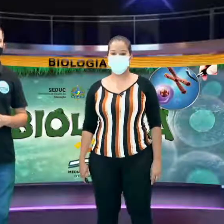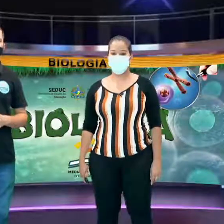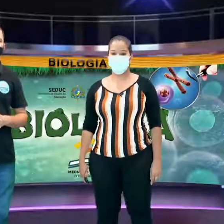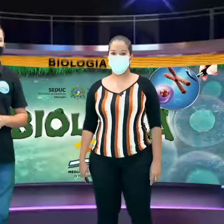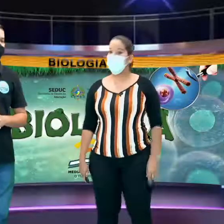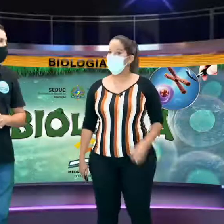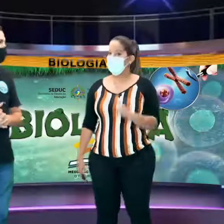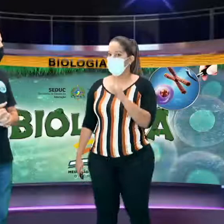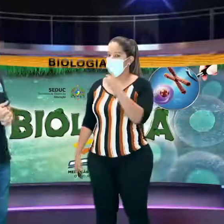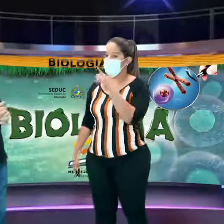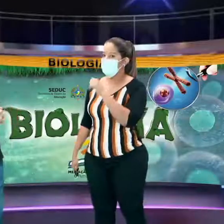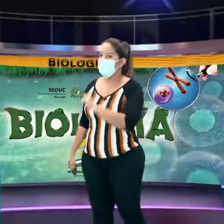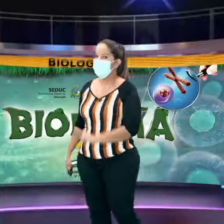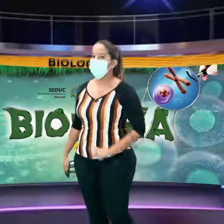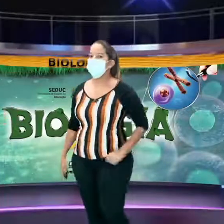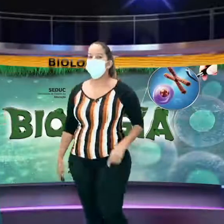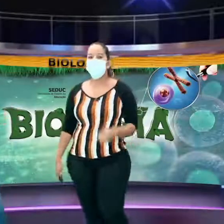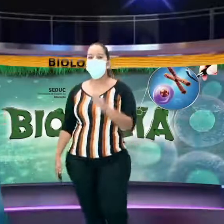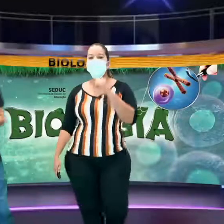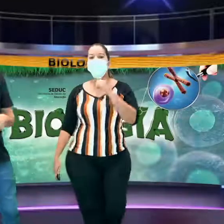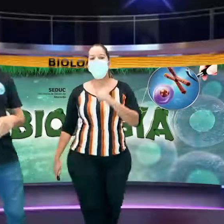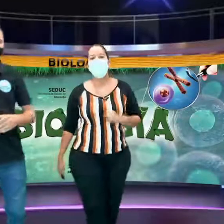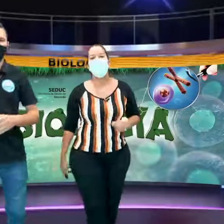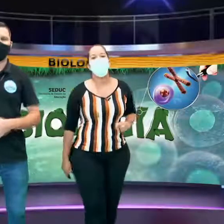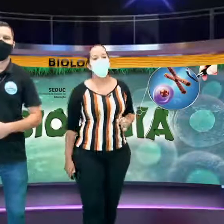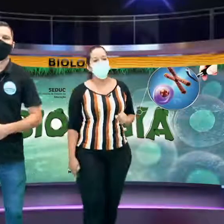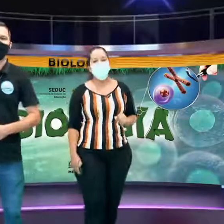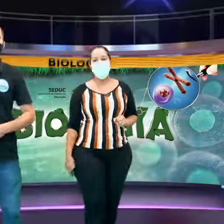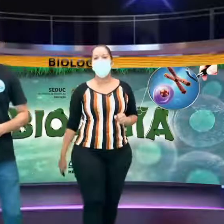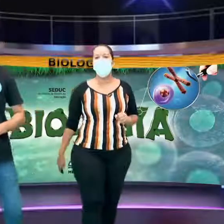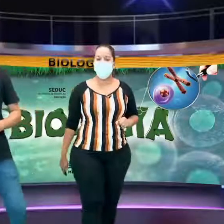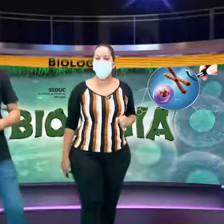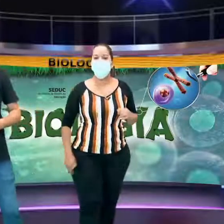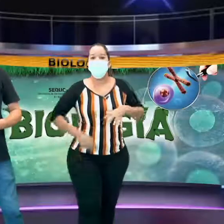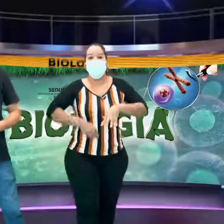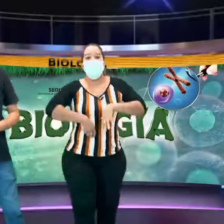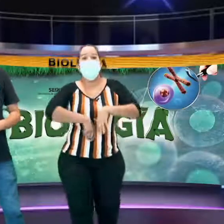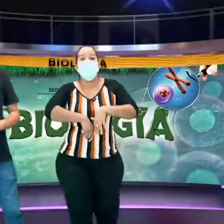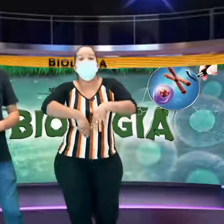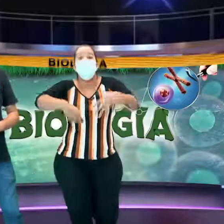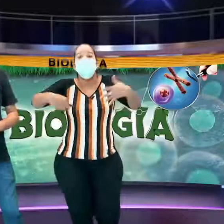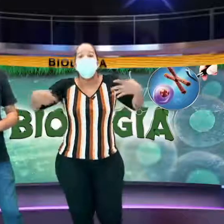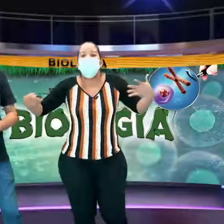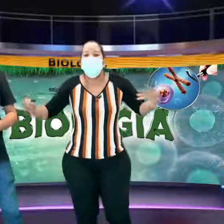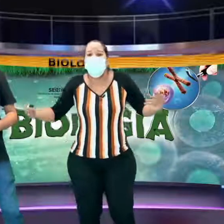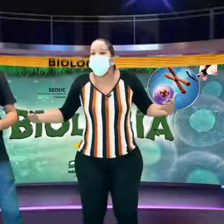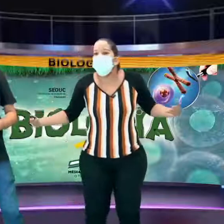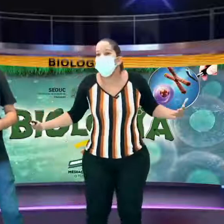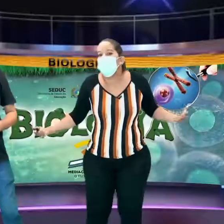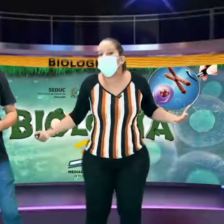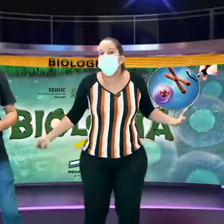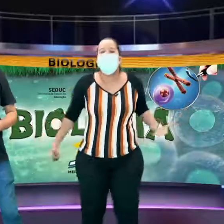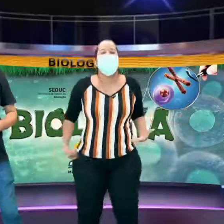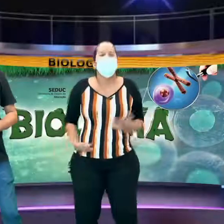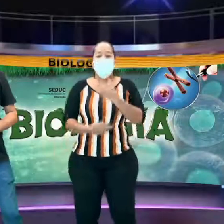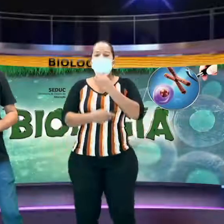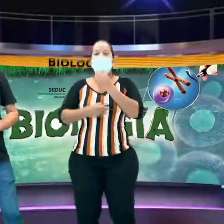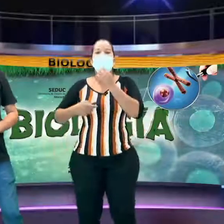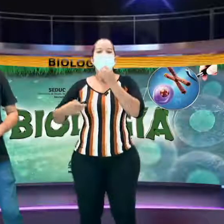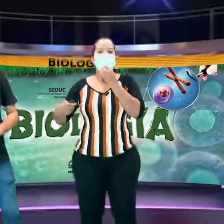ser ministrado. Não é isso, professor? É isso aí, galera. E o que será que a gente tem para essa introdução do primeiro